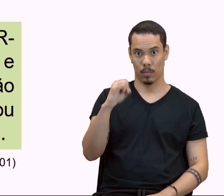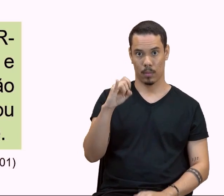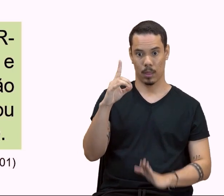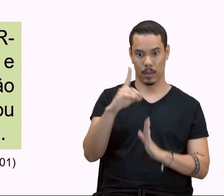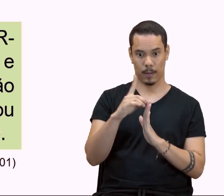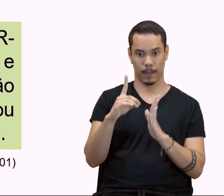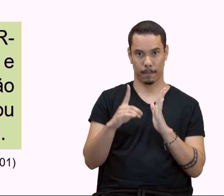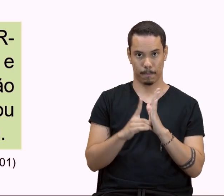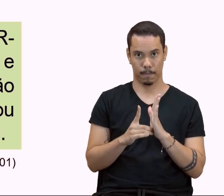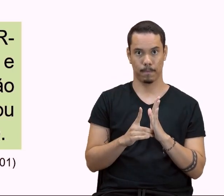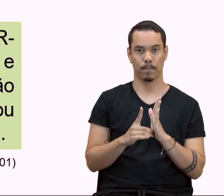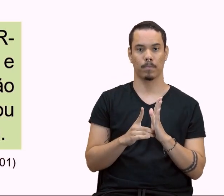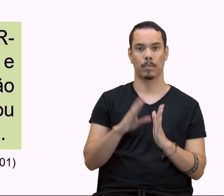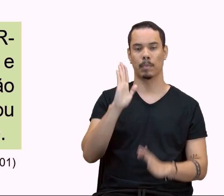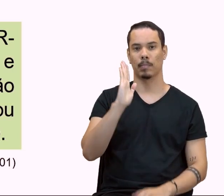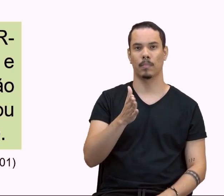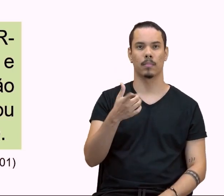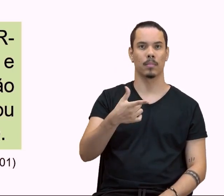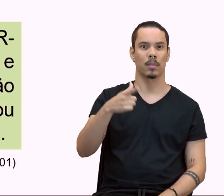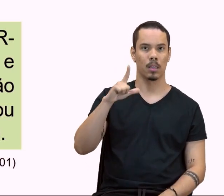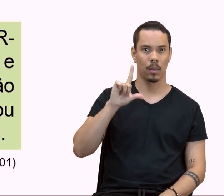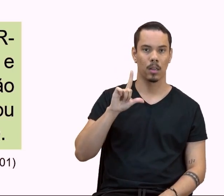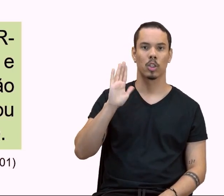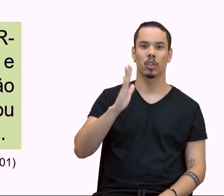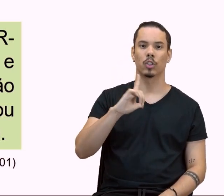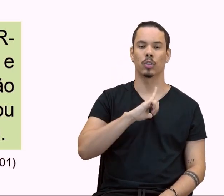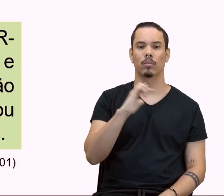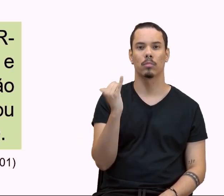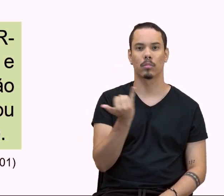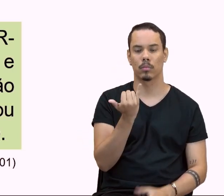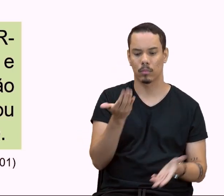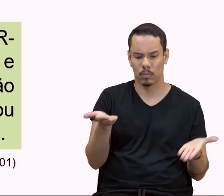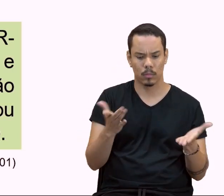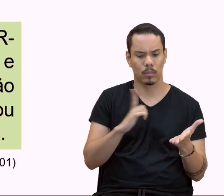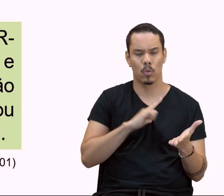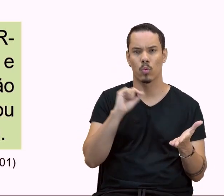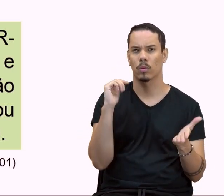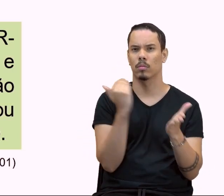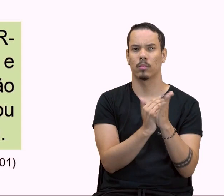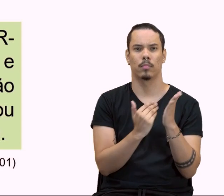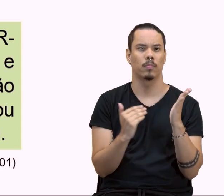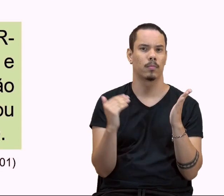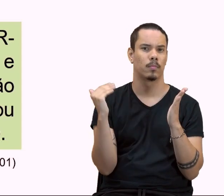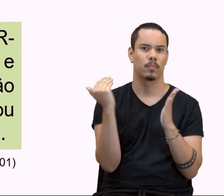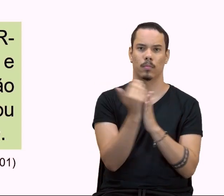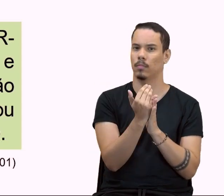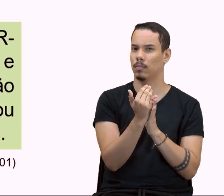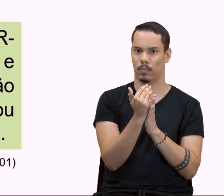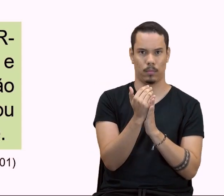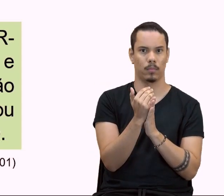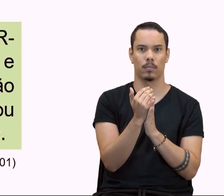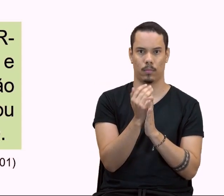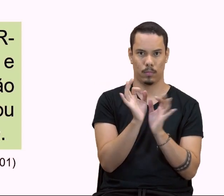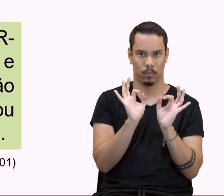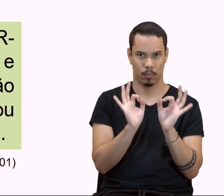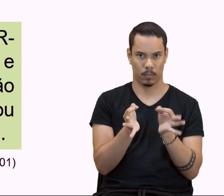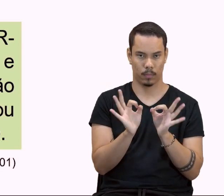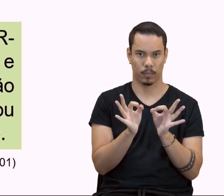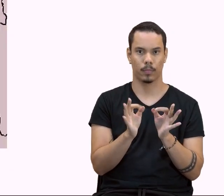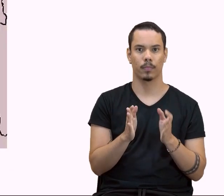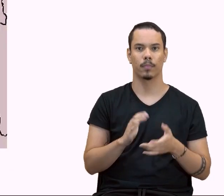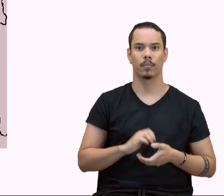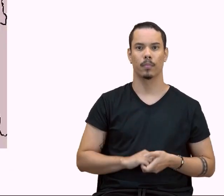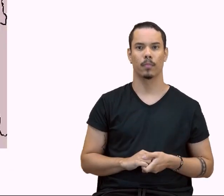tinha sua importância, hoje em dia ela tem ainda uma importância maior. Muito maior. Muito maior. Beleza. Vamos lá,